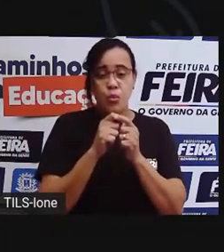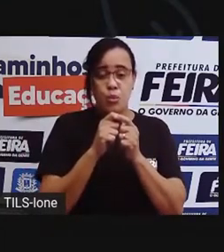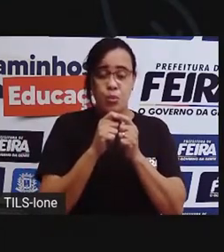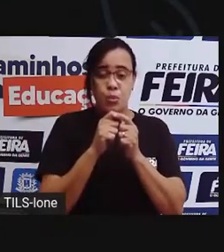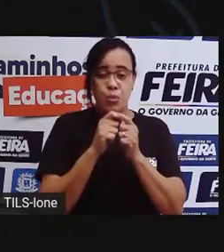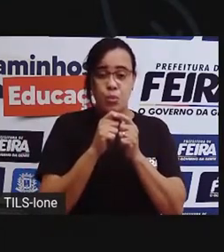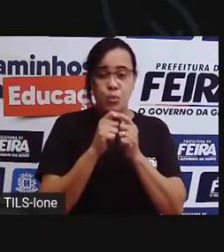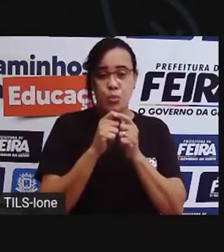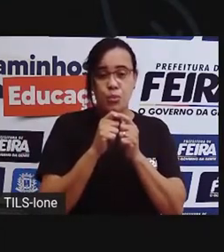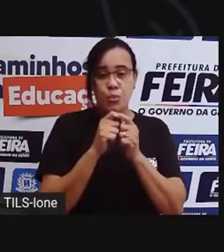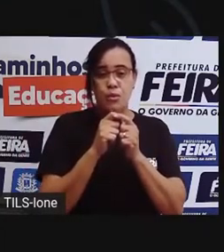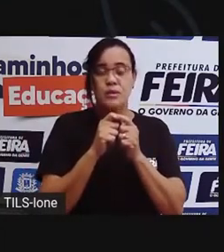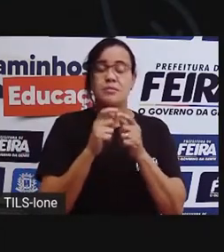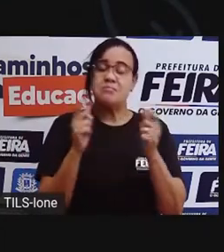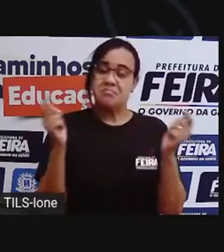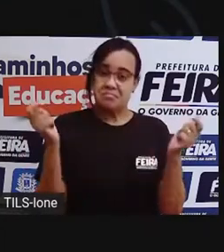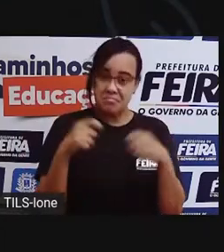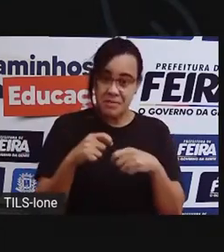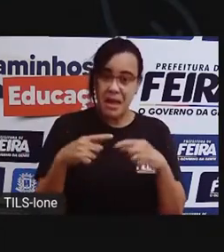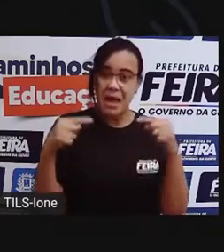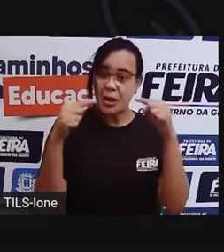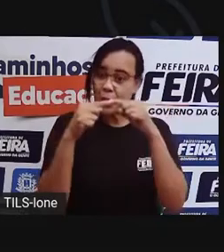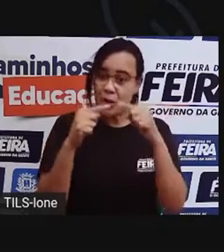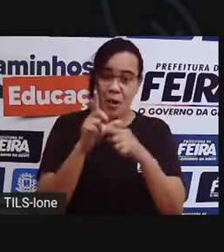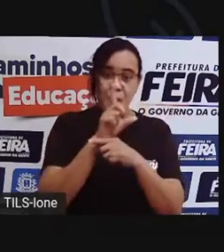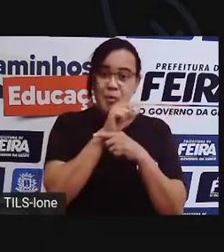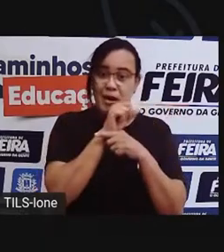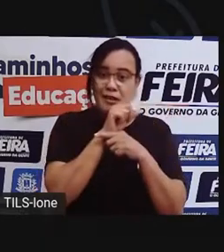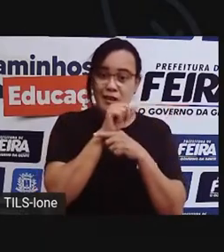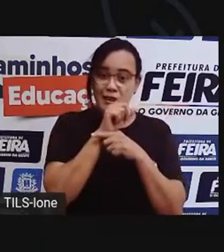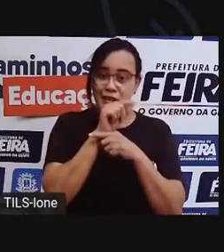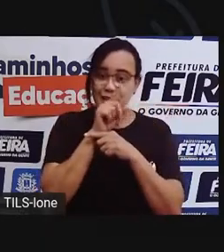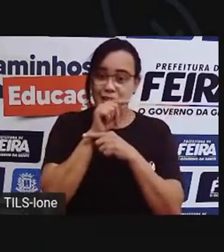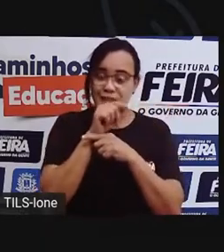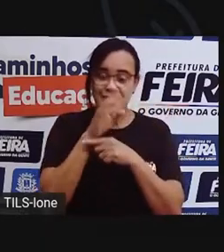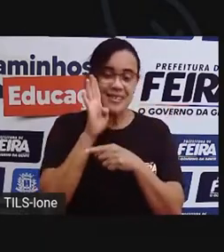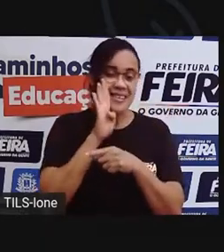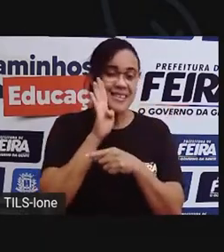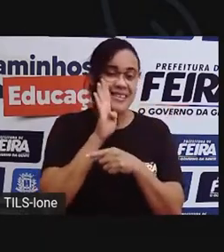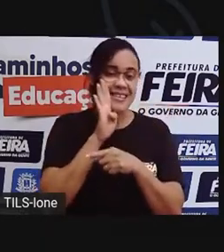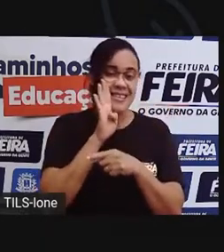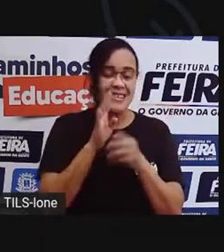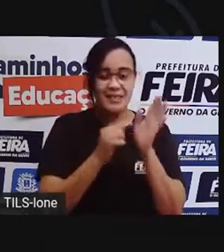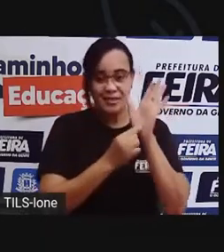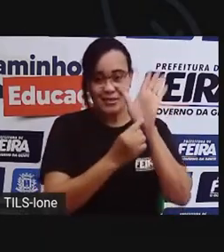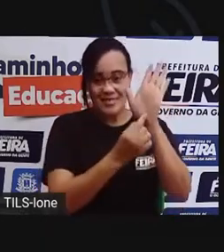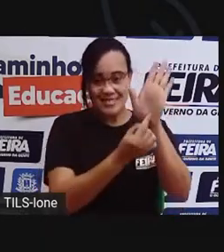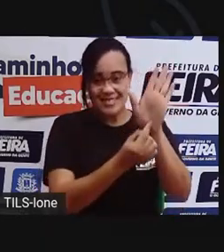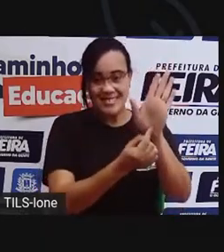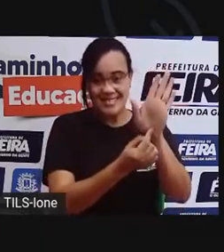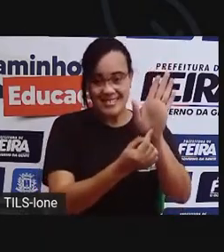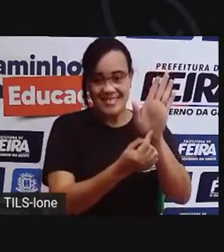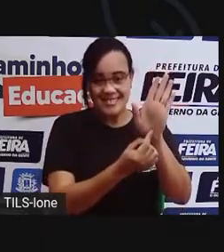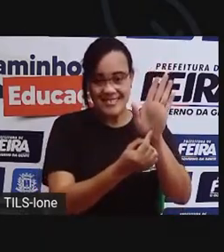Esse parece muito com passarinho. É legal? É um formato de passarinho. Mostra pra lá pra meninada, pra si.